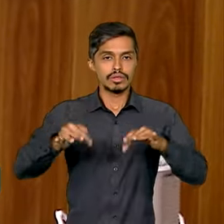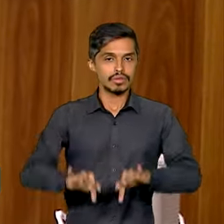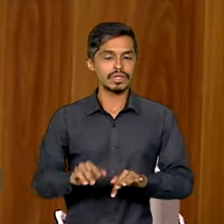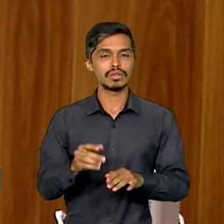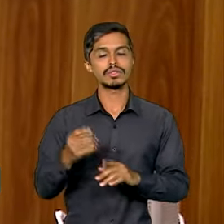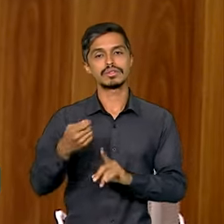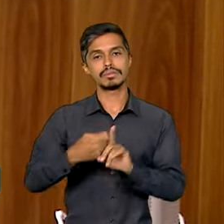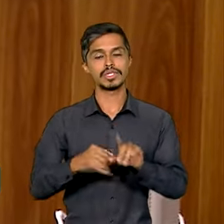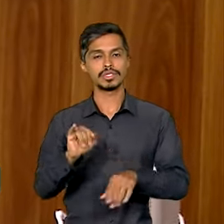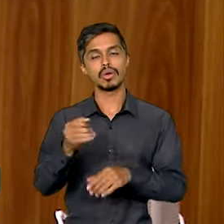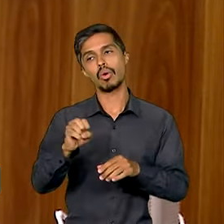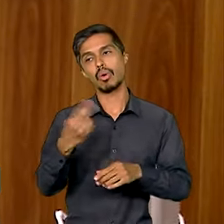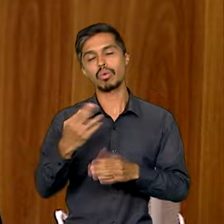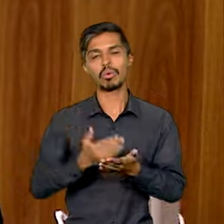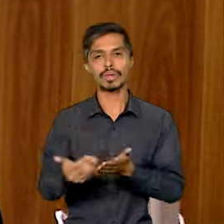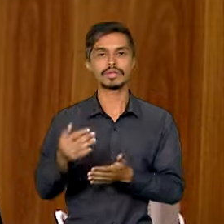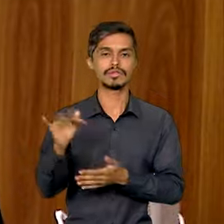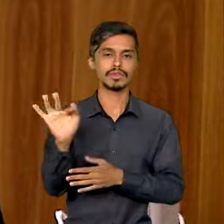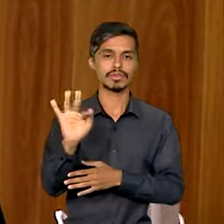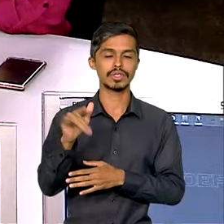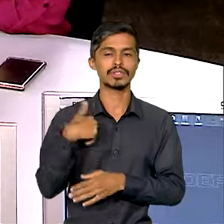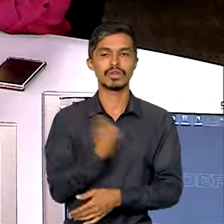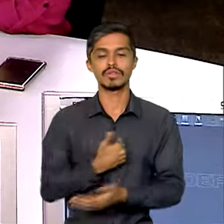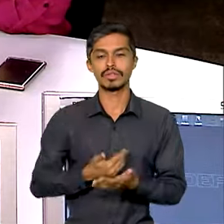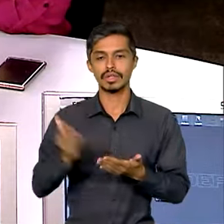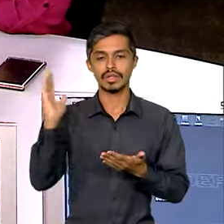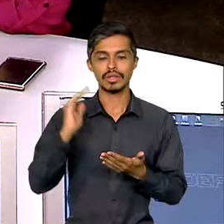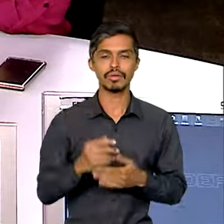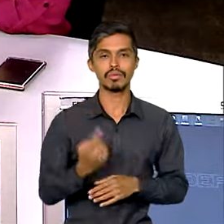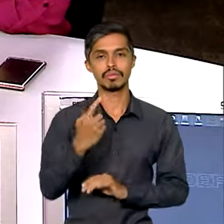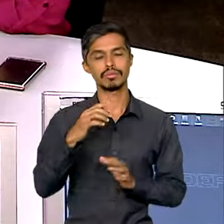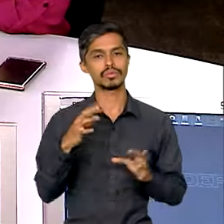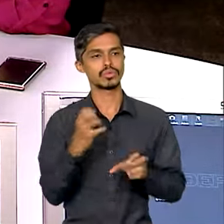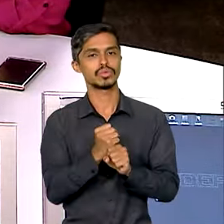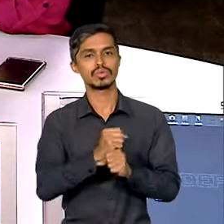janeiro ou início de fevereiro, nós vamos lançar um pacote de ações para a juventude.